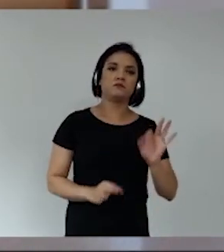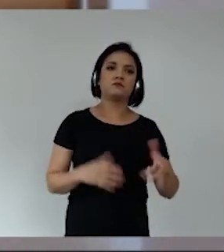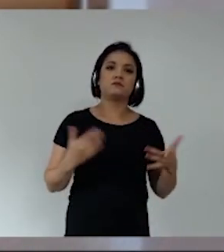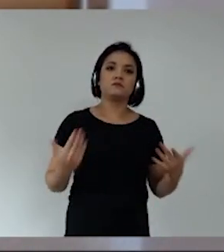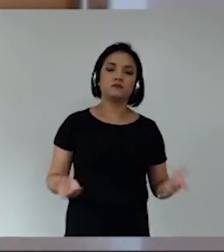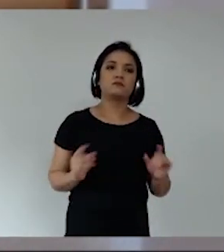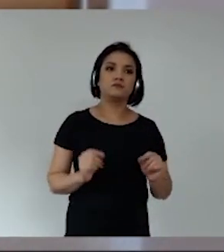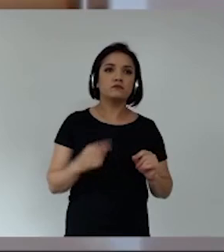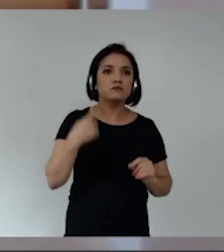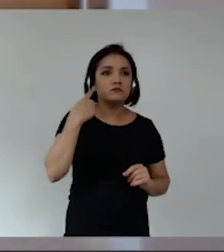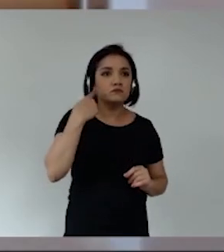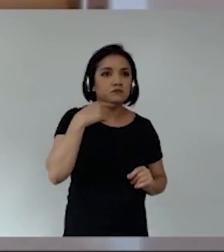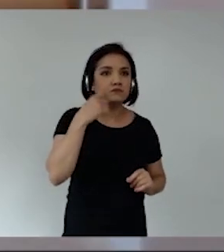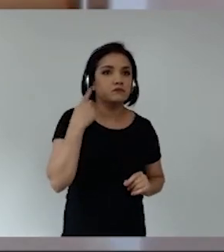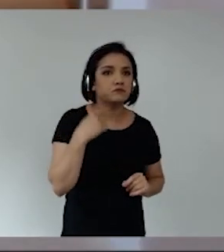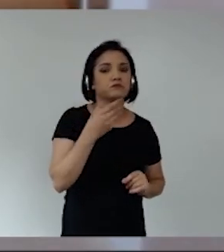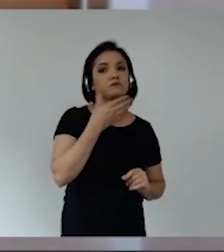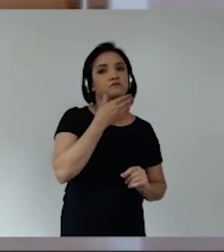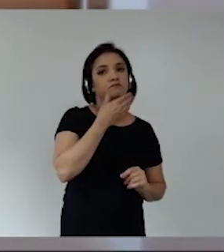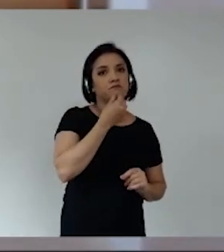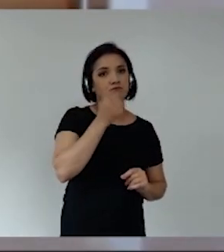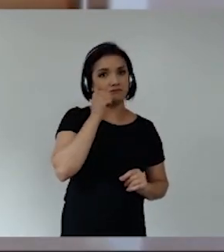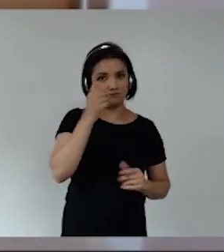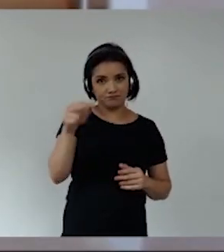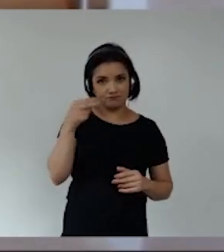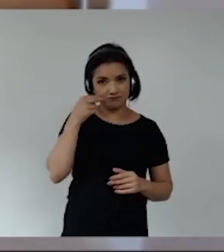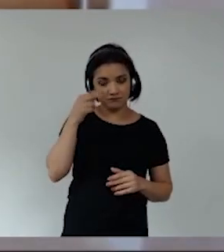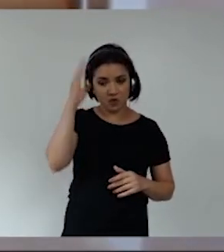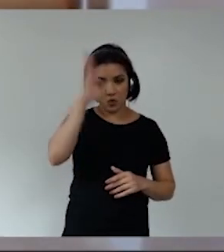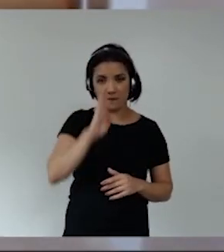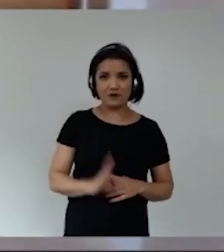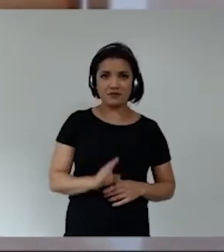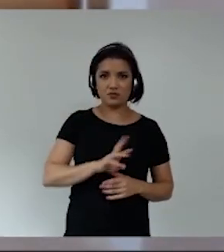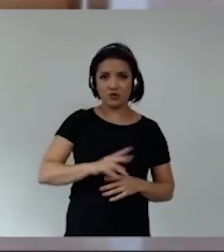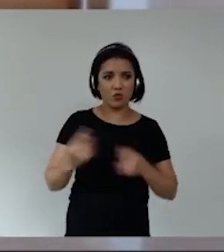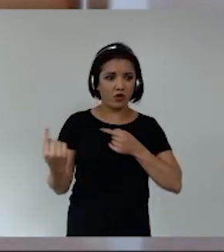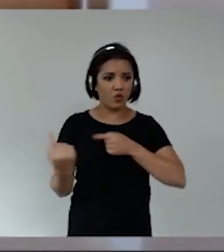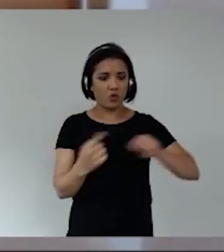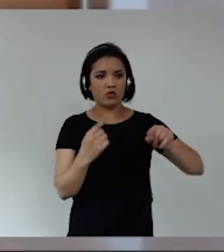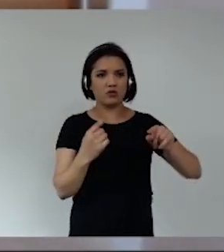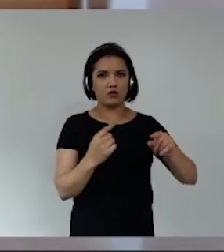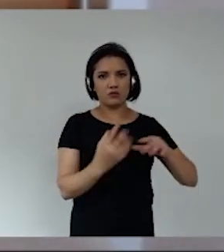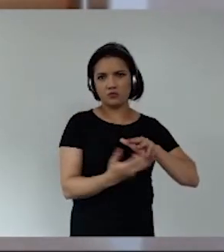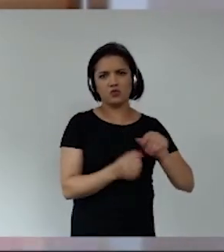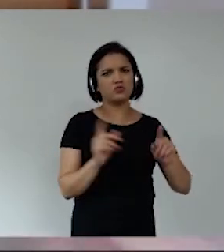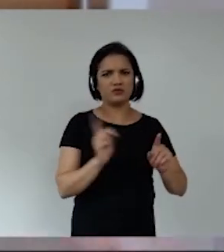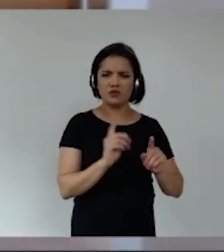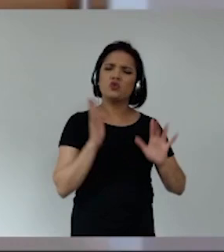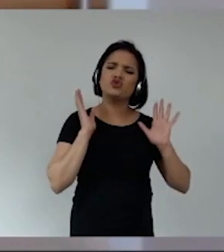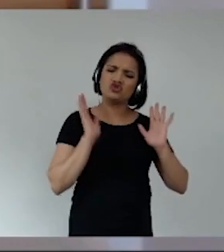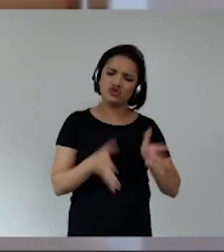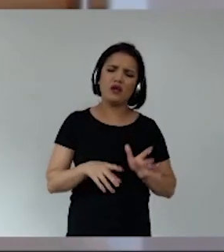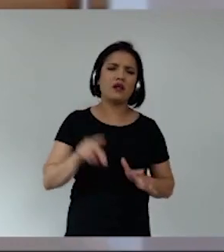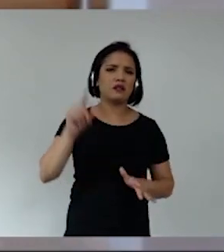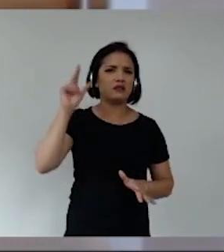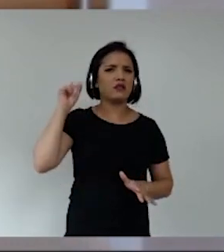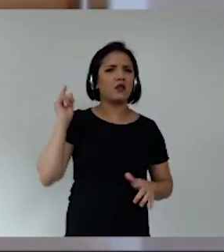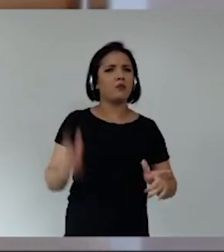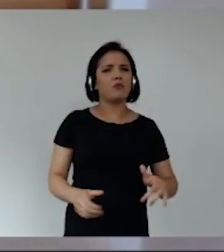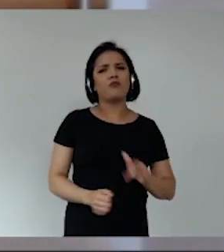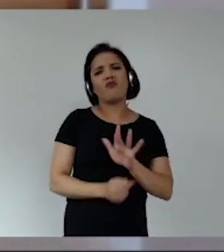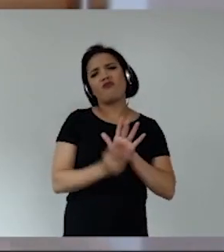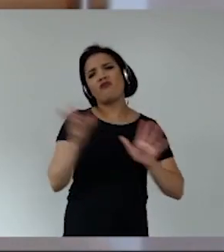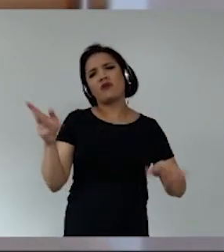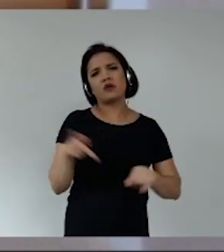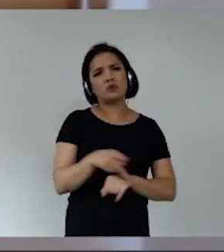vejam, advogados e advogadas que nos acompanham, o Brasil não está na contramão do mundo, ao contrário, já é de alguma data que vários países,